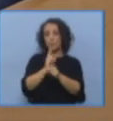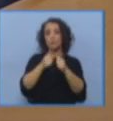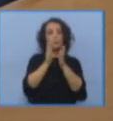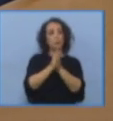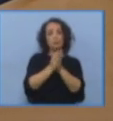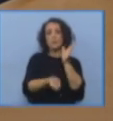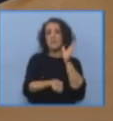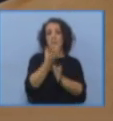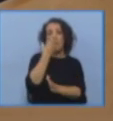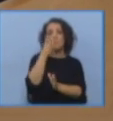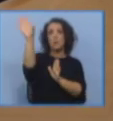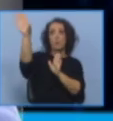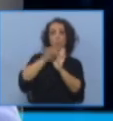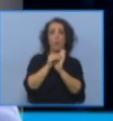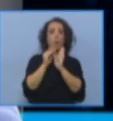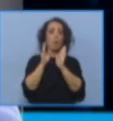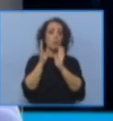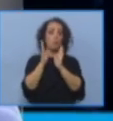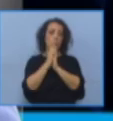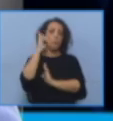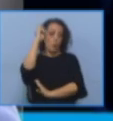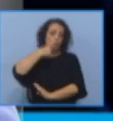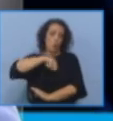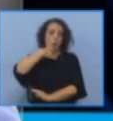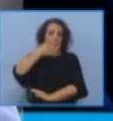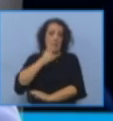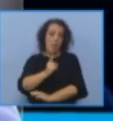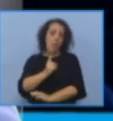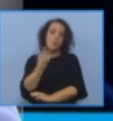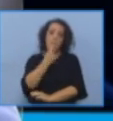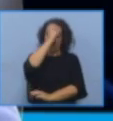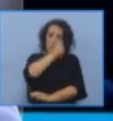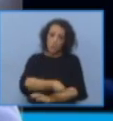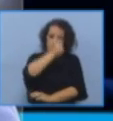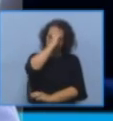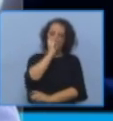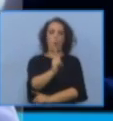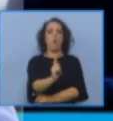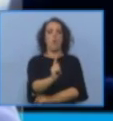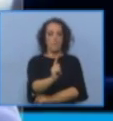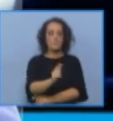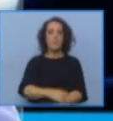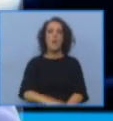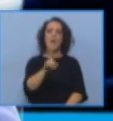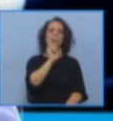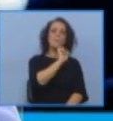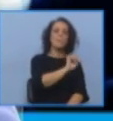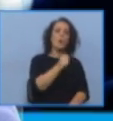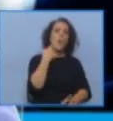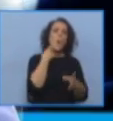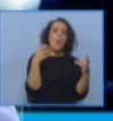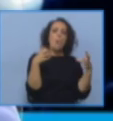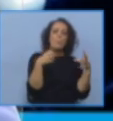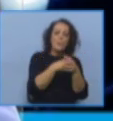criados à imagem e semelhança de Deus, acreditamos nós, e por isso devem ser respeitados nessa dignidade. E não é pelo facto de serem uma minoria, de